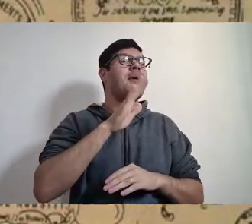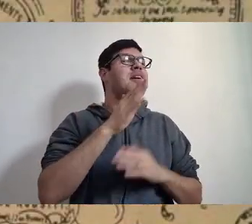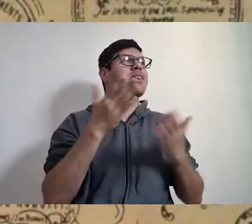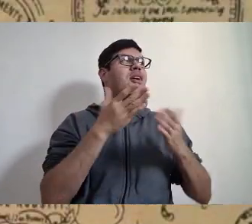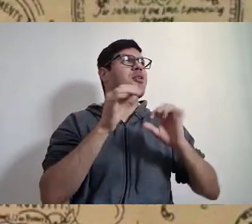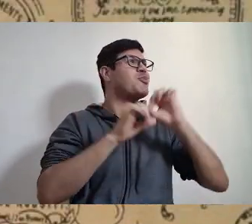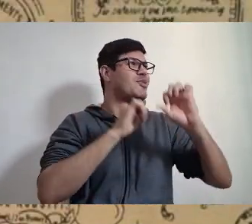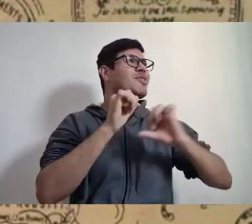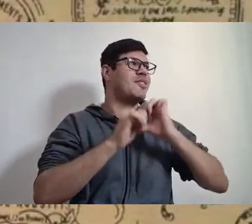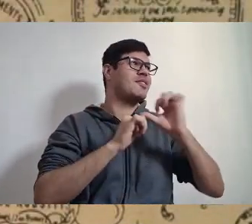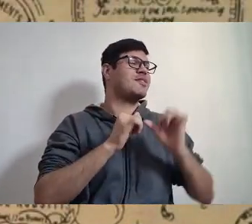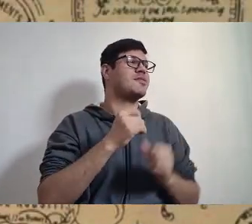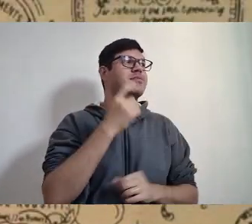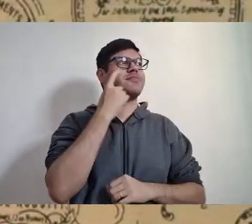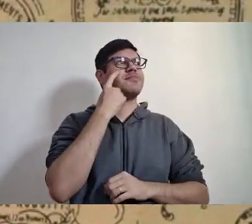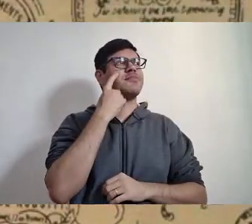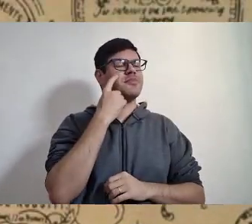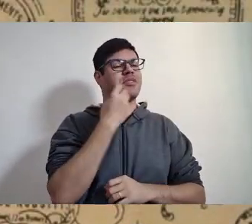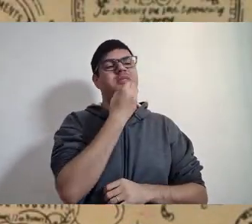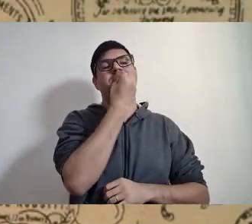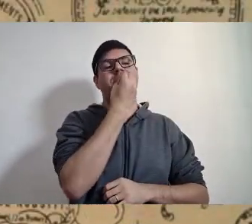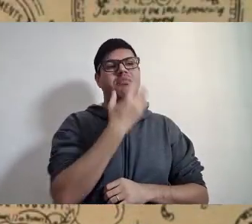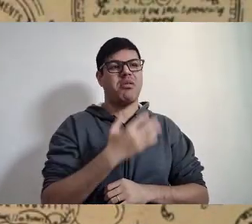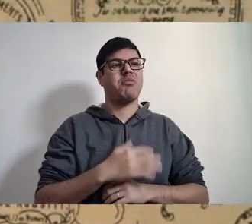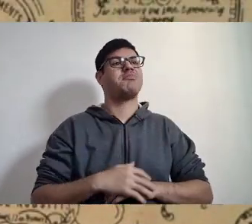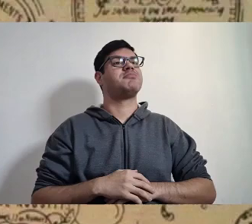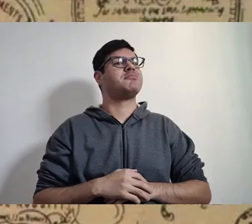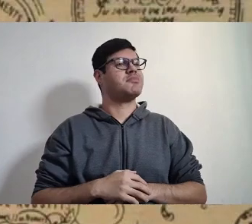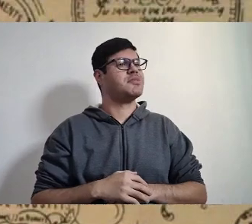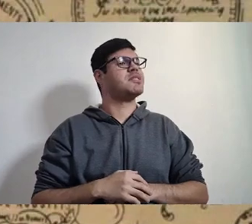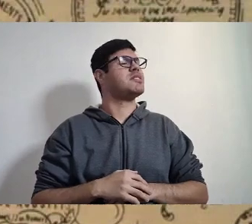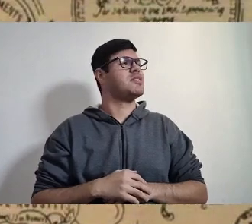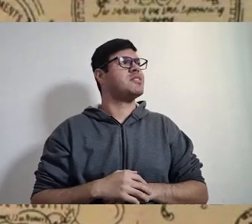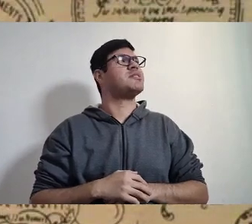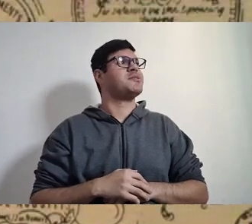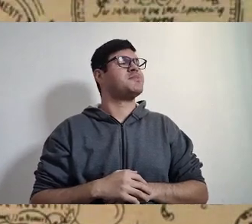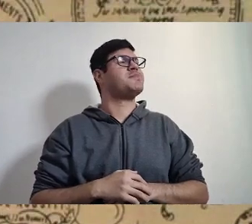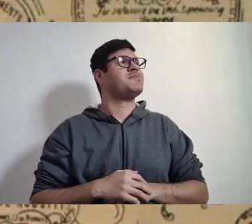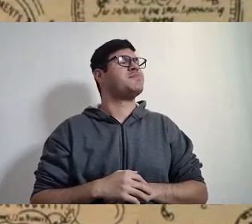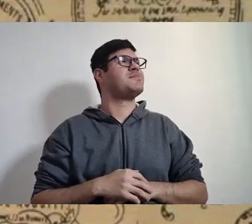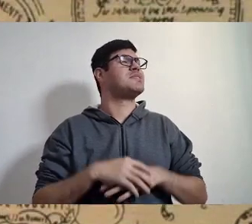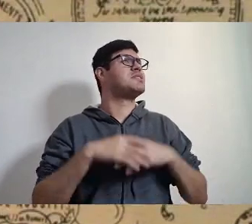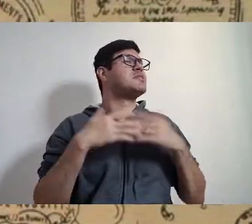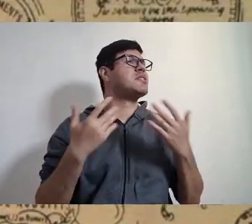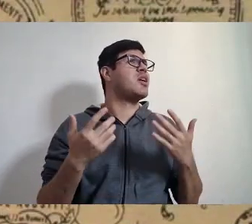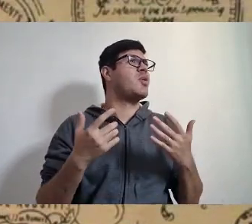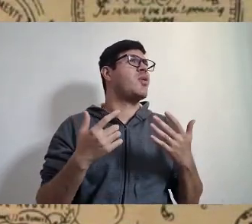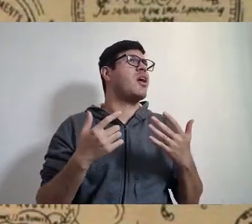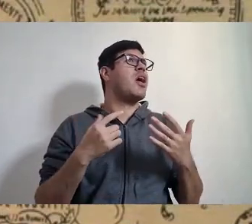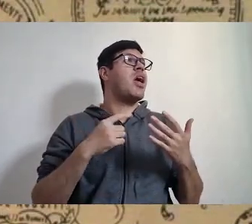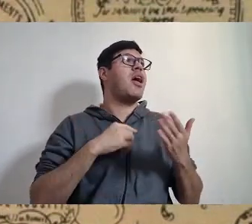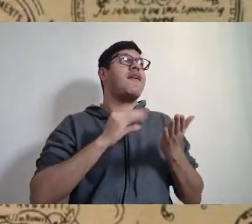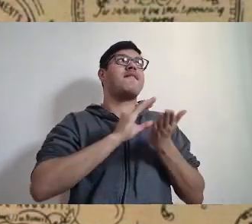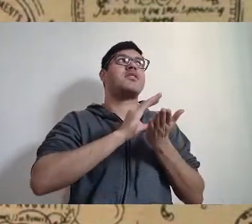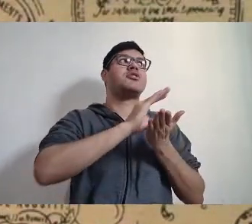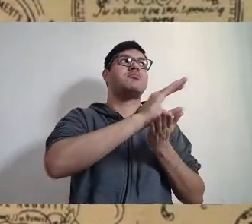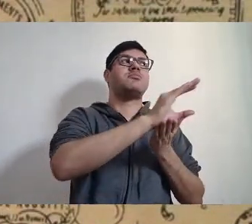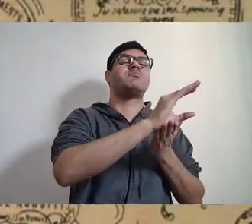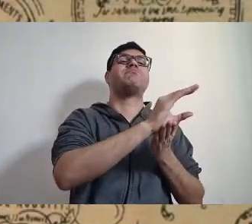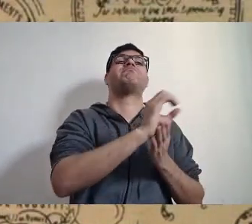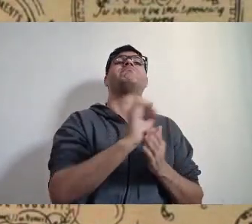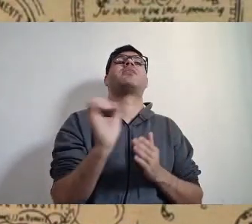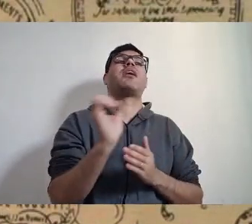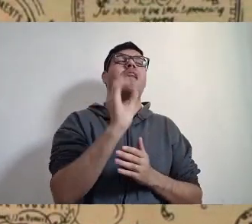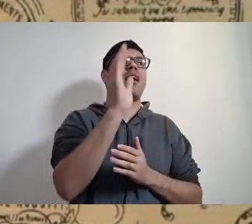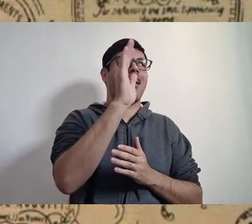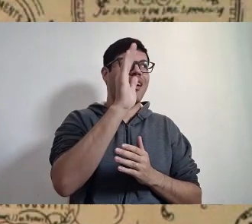assim, a gente vê aí que vai ficar muito bom, viu? Eu Está acredito que sim, ficando, está acredito que sim. ficando. Então, é um investimento alto, né? O imóvel